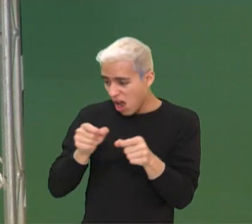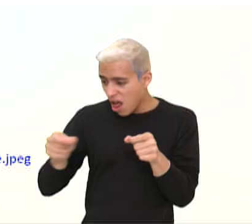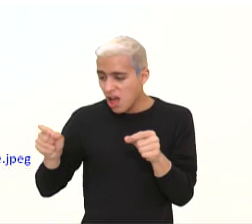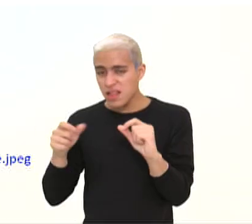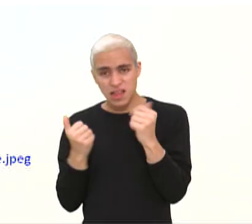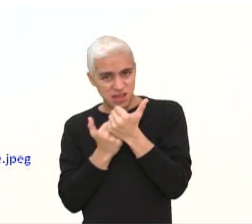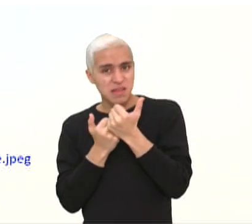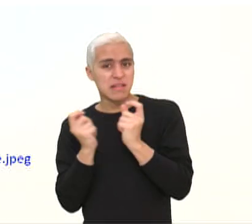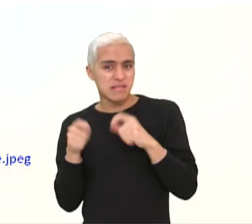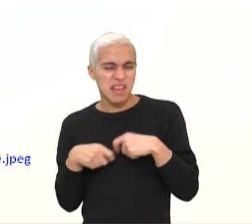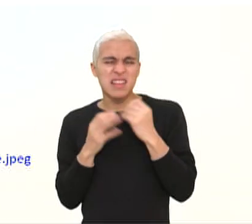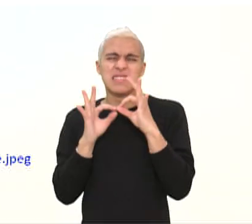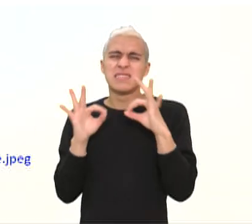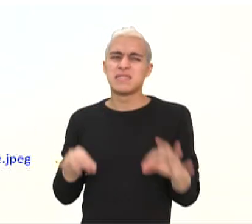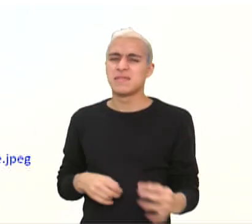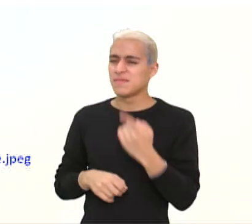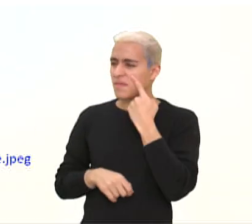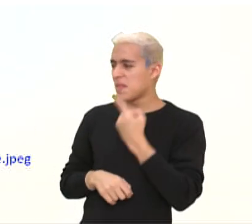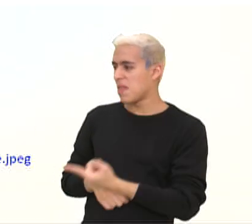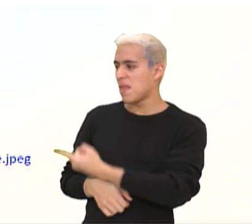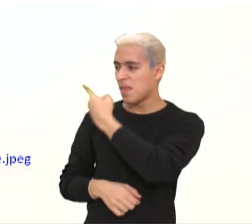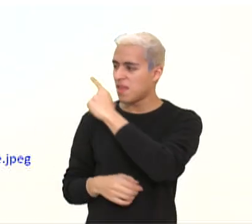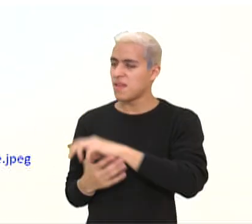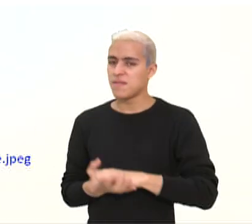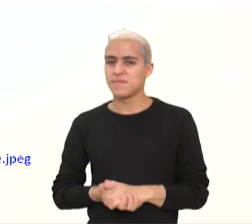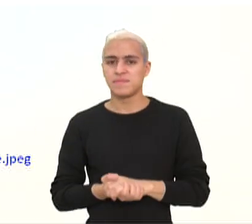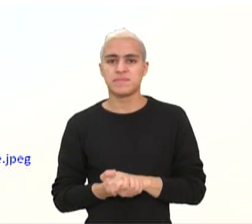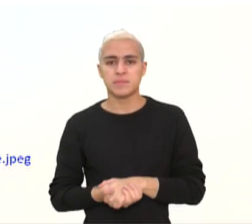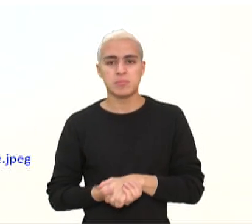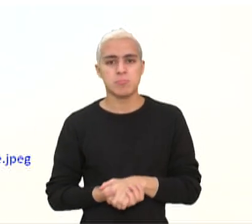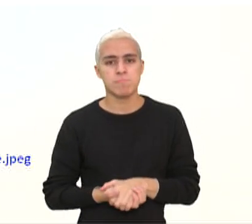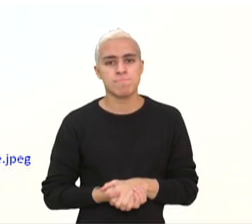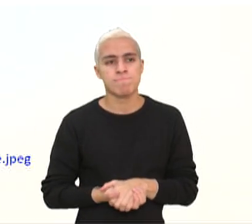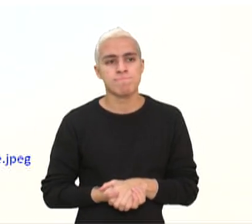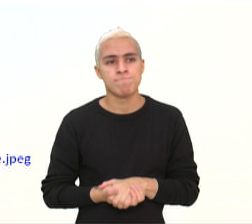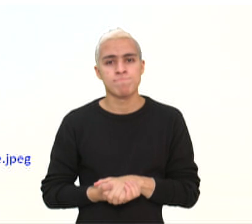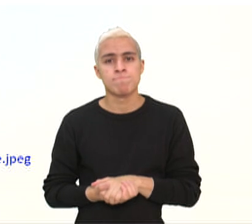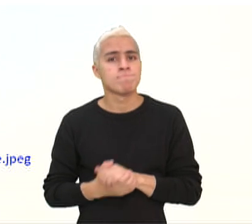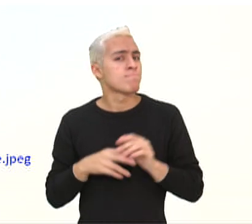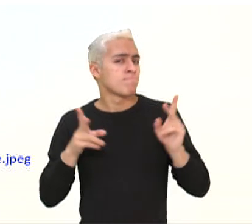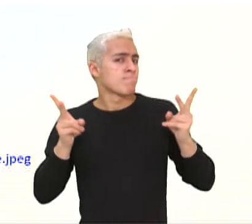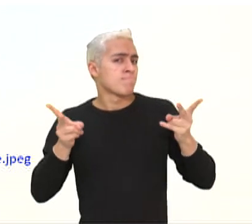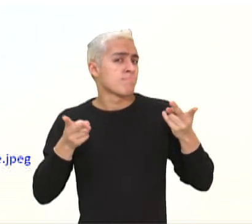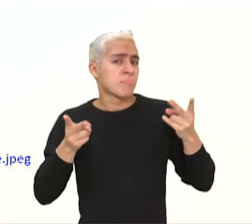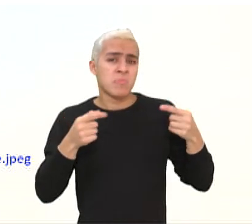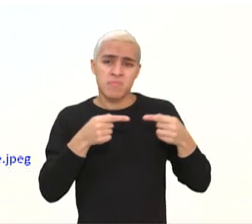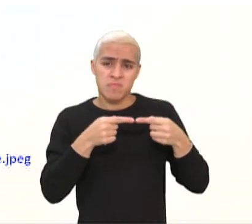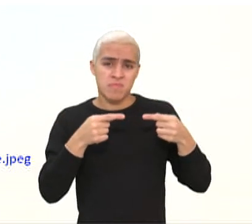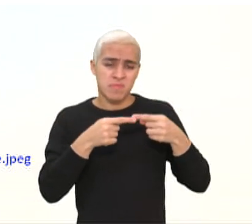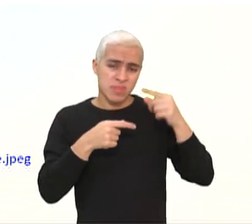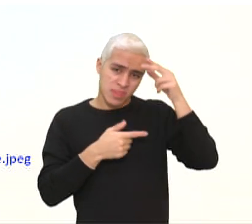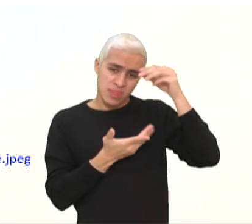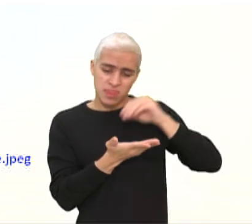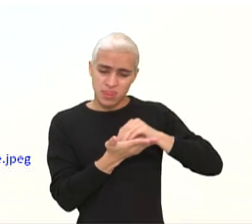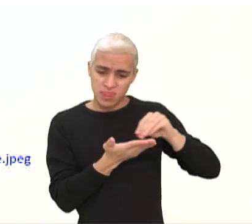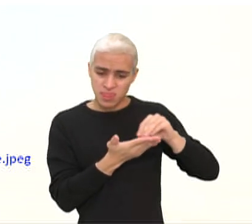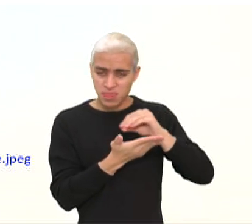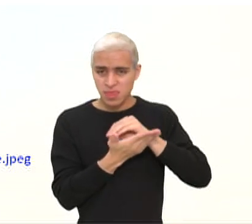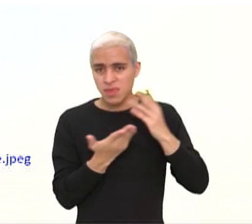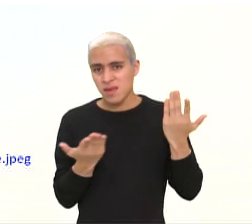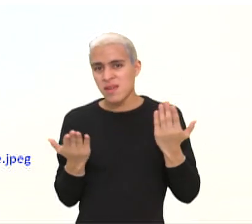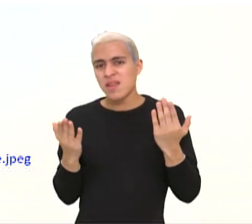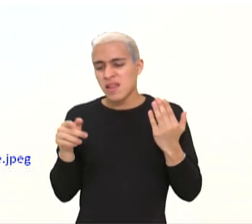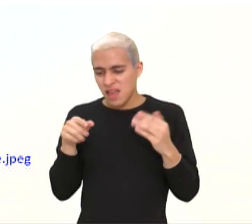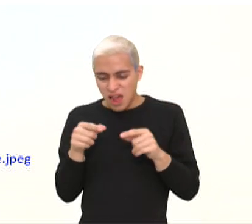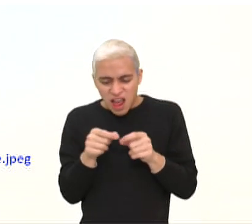né? Aqui tem uma representação do tabuleiro, né? É o mesmo tabuleiro do xadrez, as peças ali, como eu falei, faz com